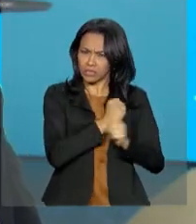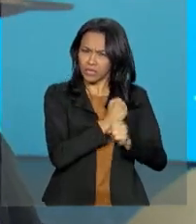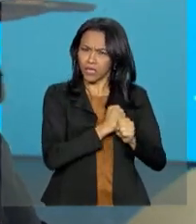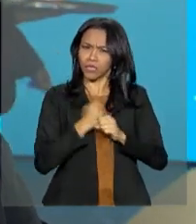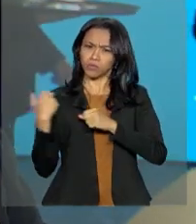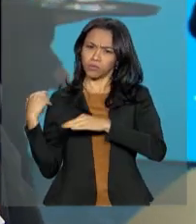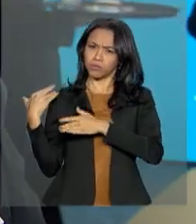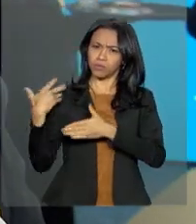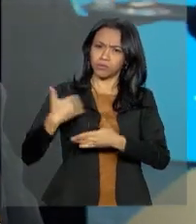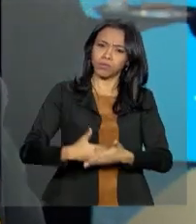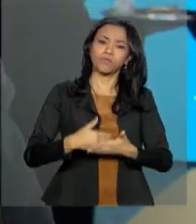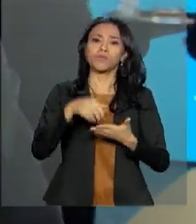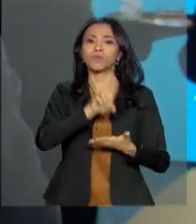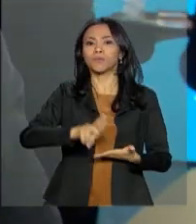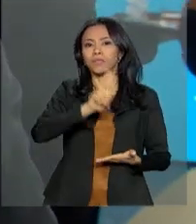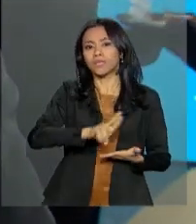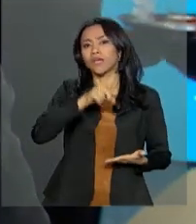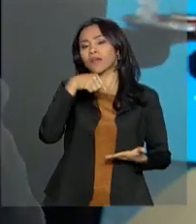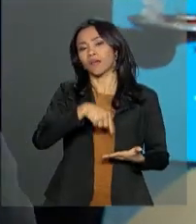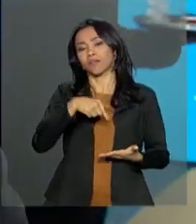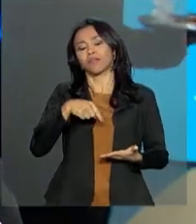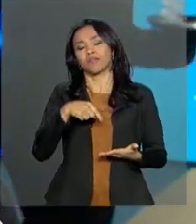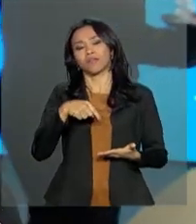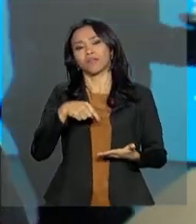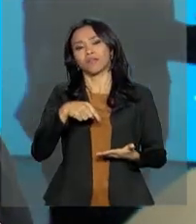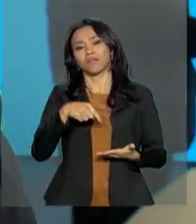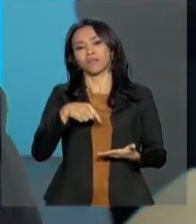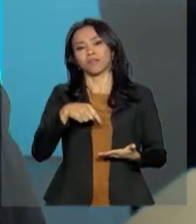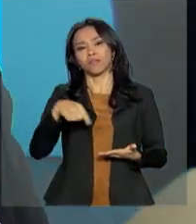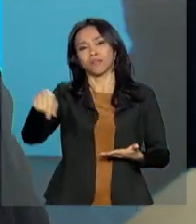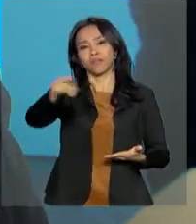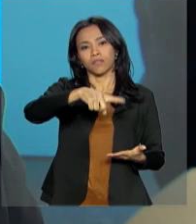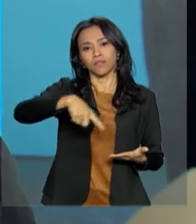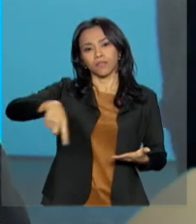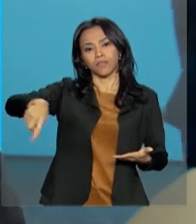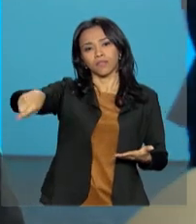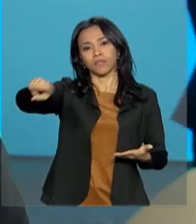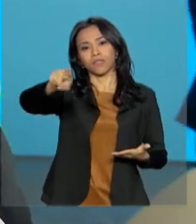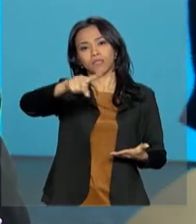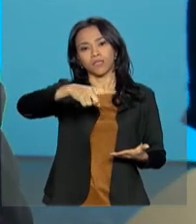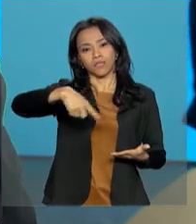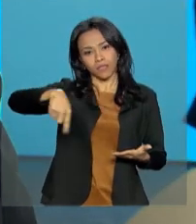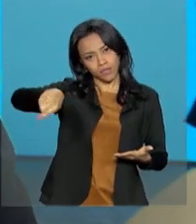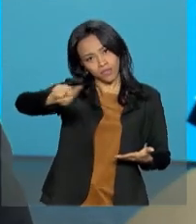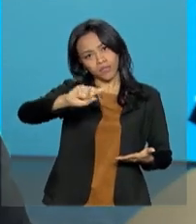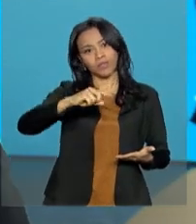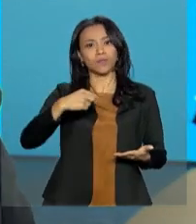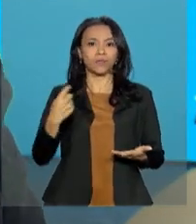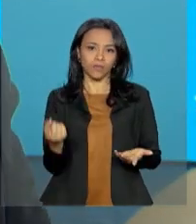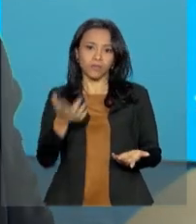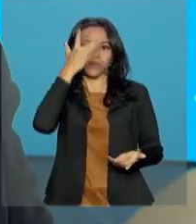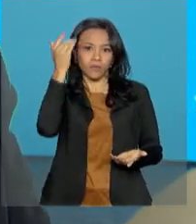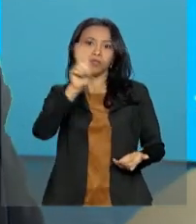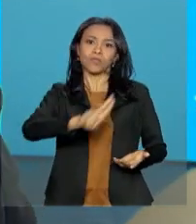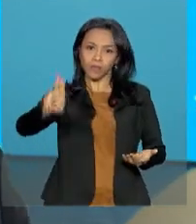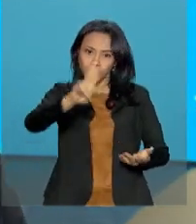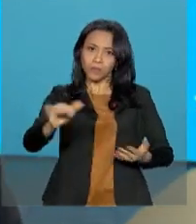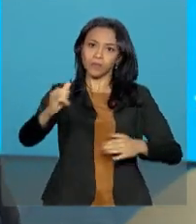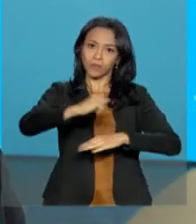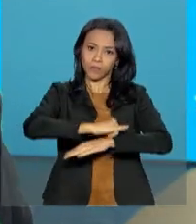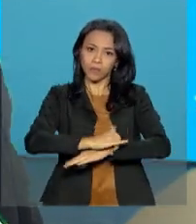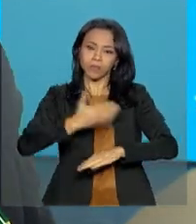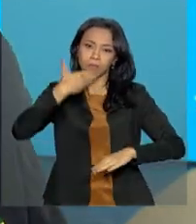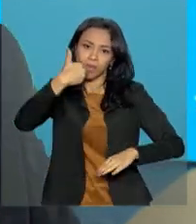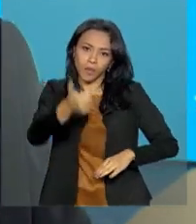principalmente naquilo que o passageiro é estava digamos assim necessitando é de uma melhor do mundo